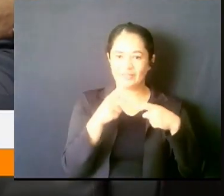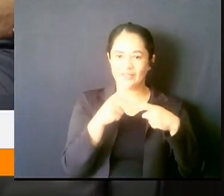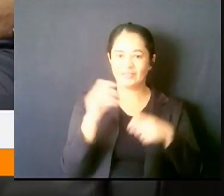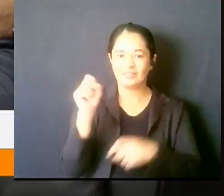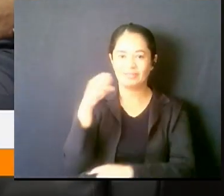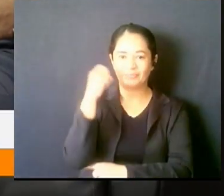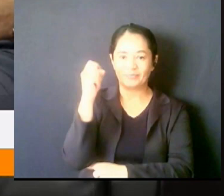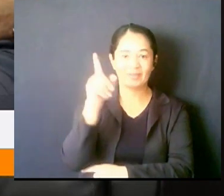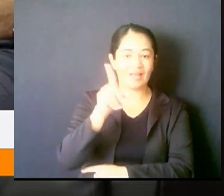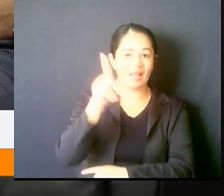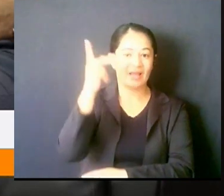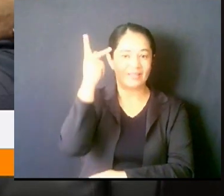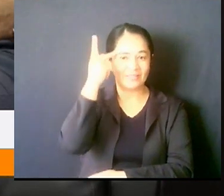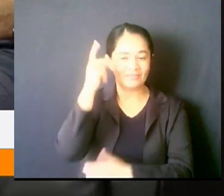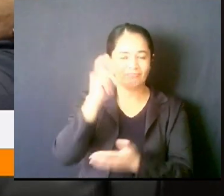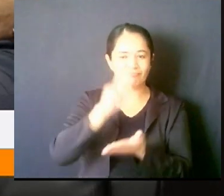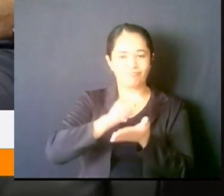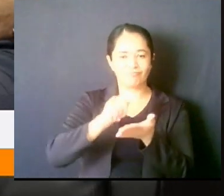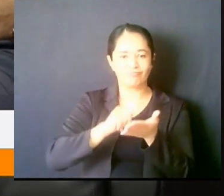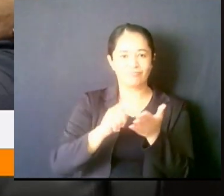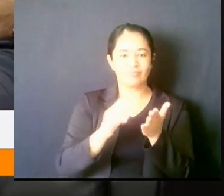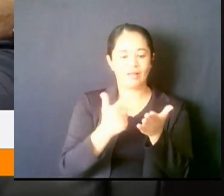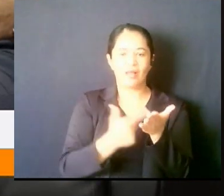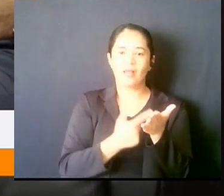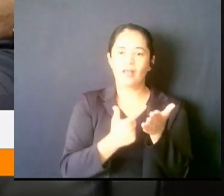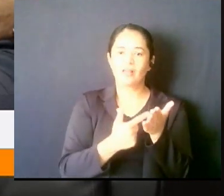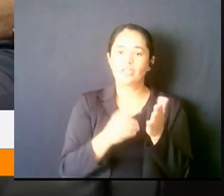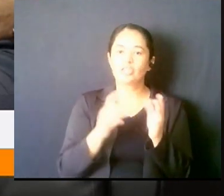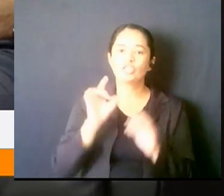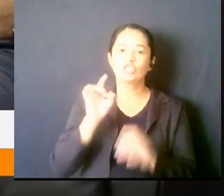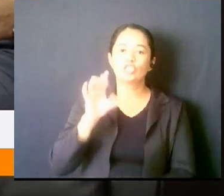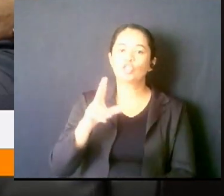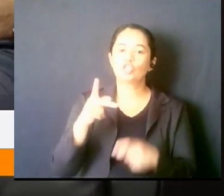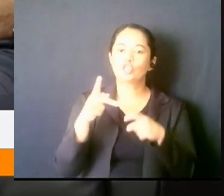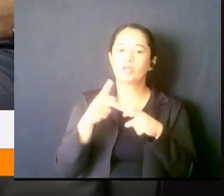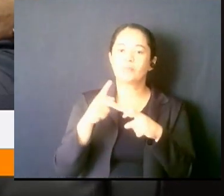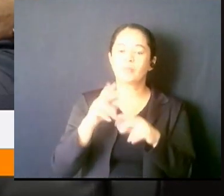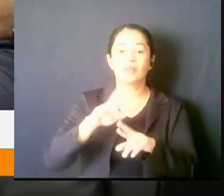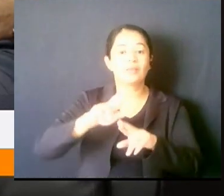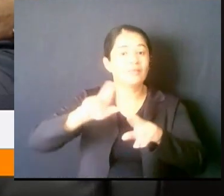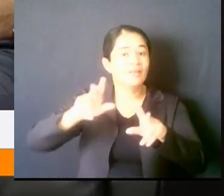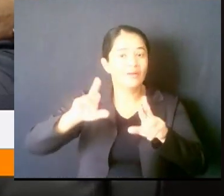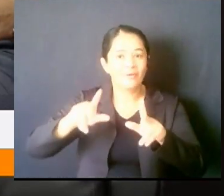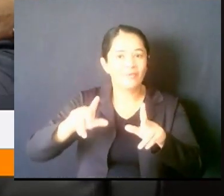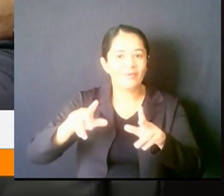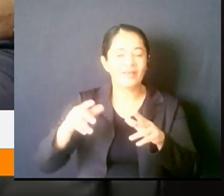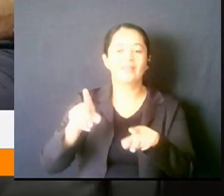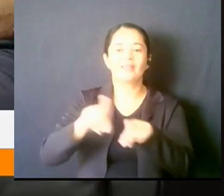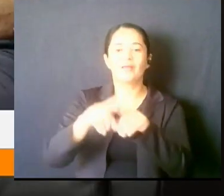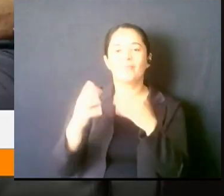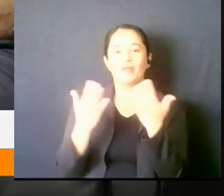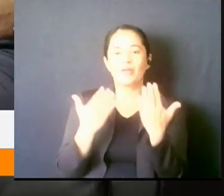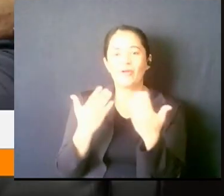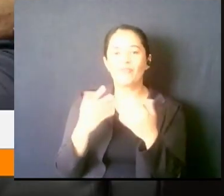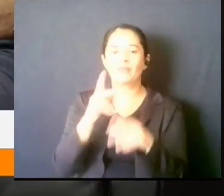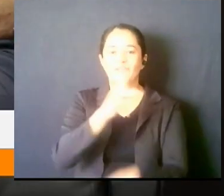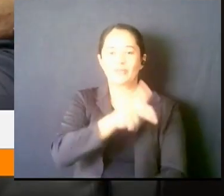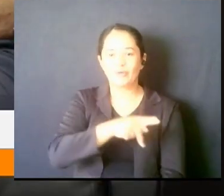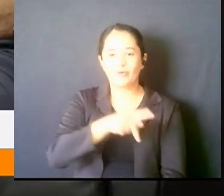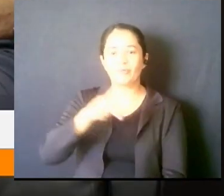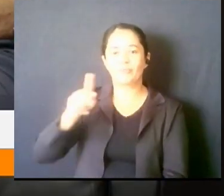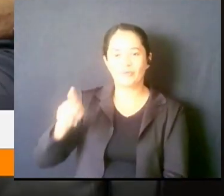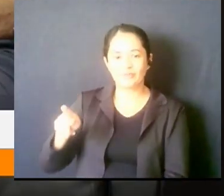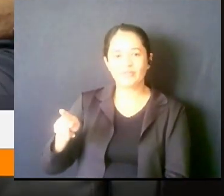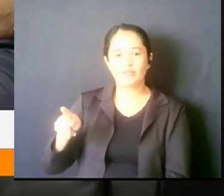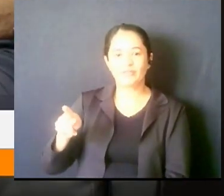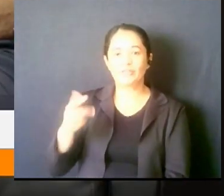escrevemos, e é um livro que não é só para pediatras. Ele também dialoga bem com professores, com outros profissionais da área